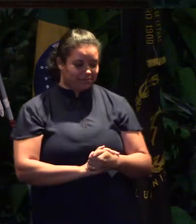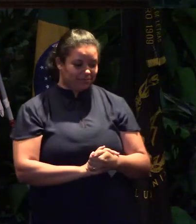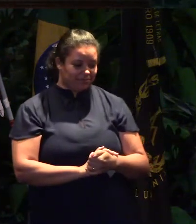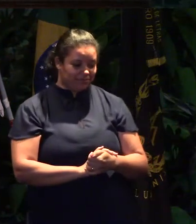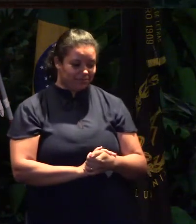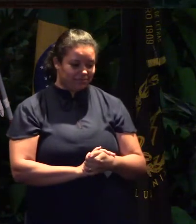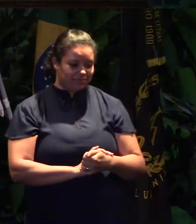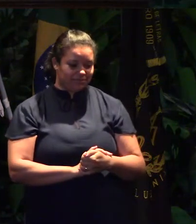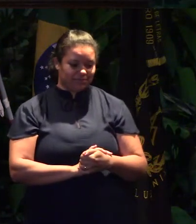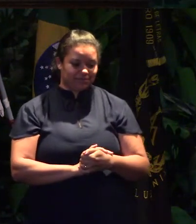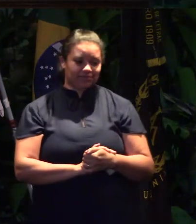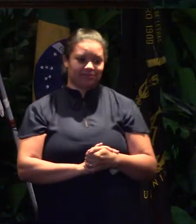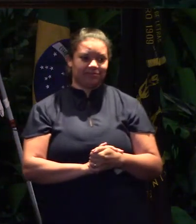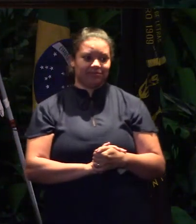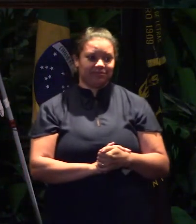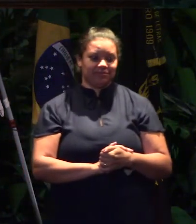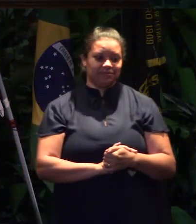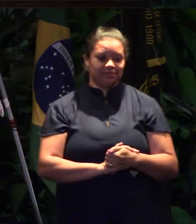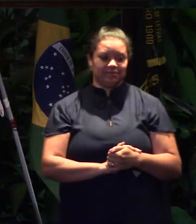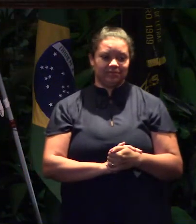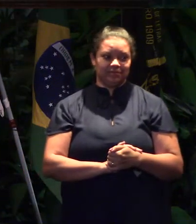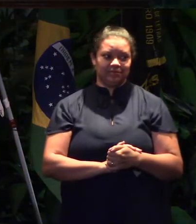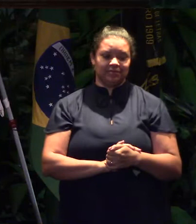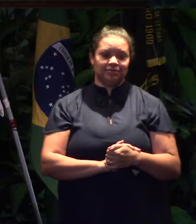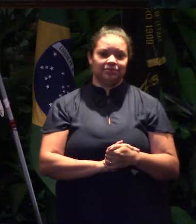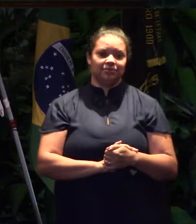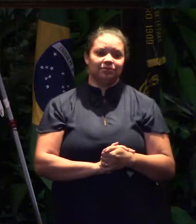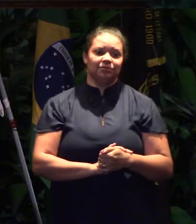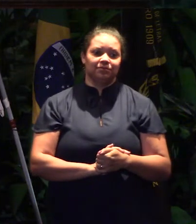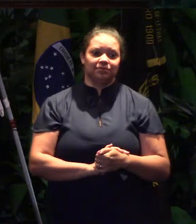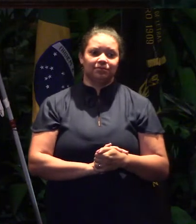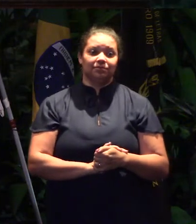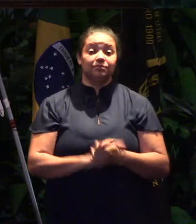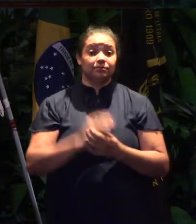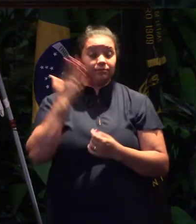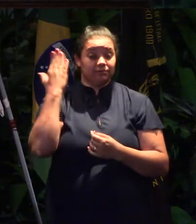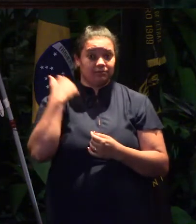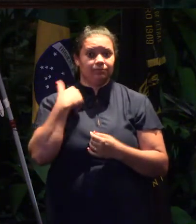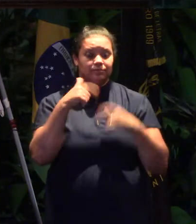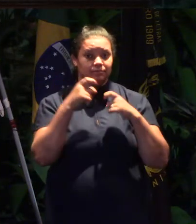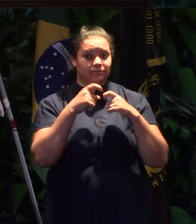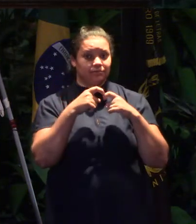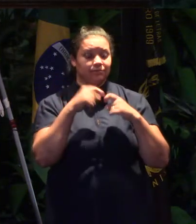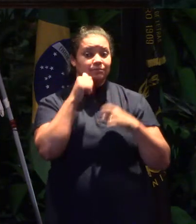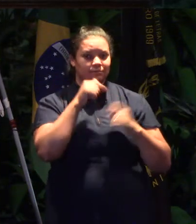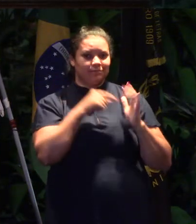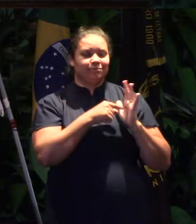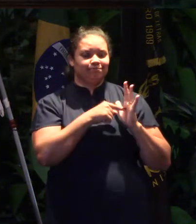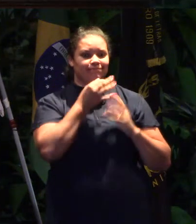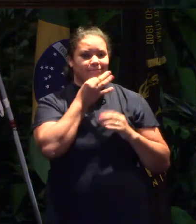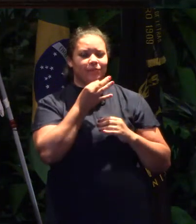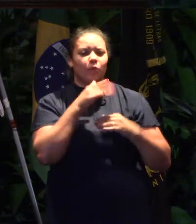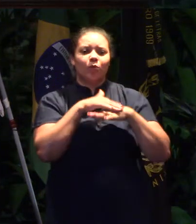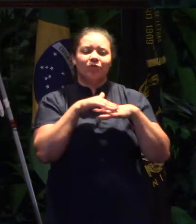Mas é um pouco isso, assim. E é interessante, outro dia eu estava conversando com uma médica e ela falou que está